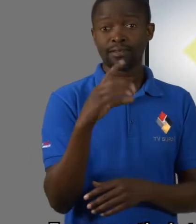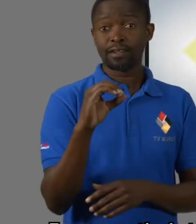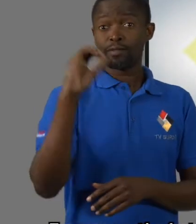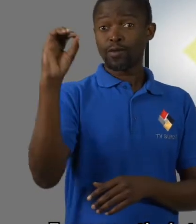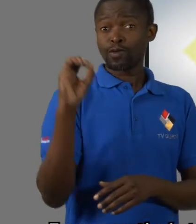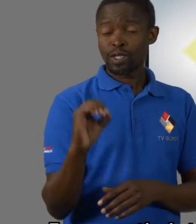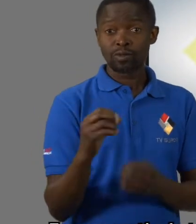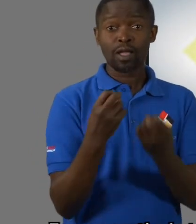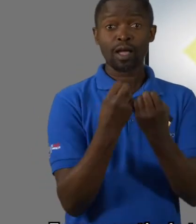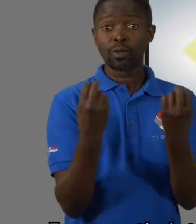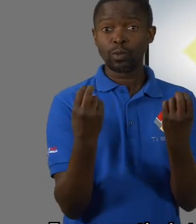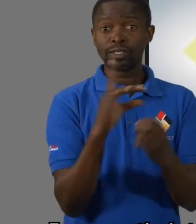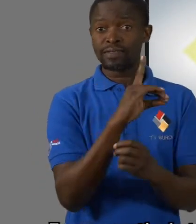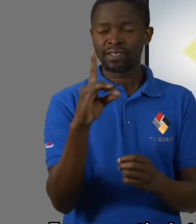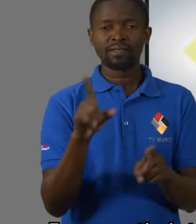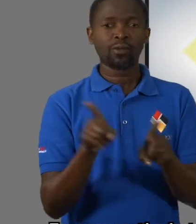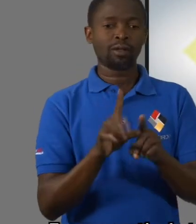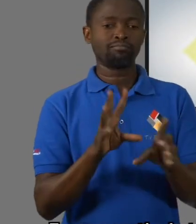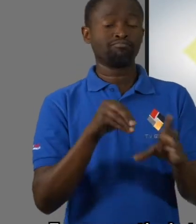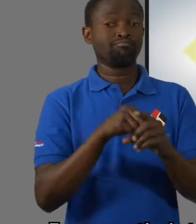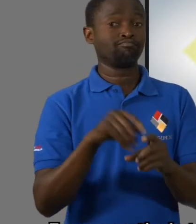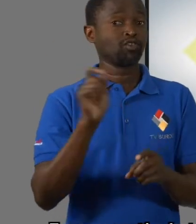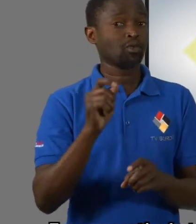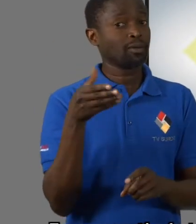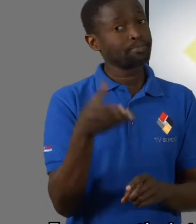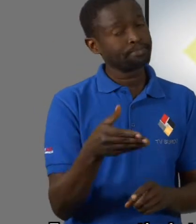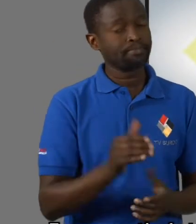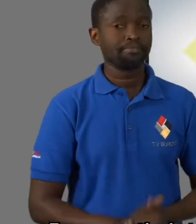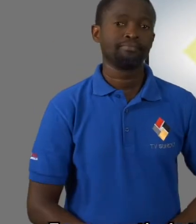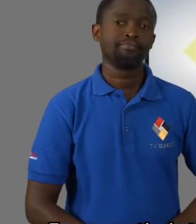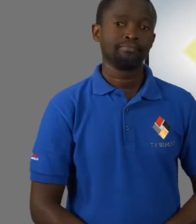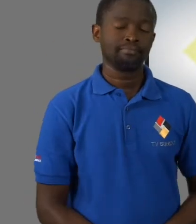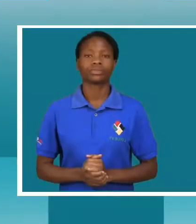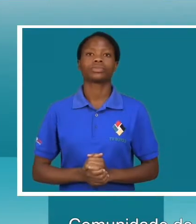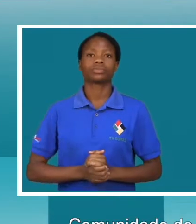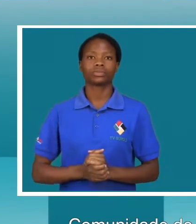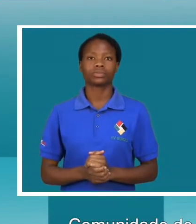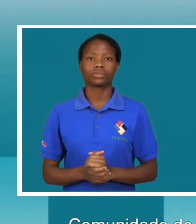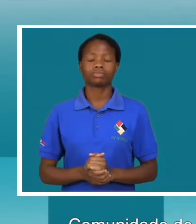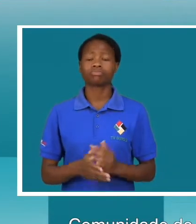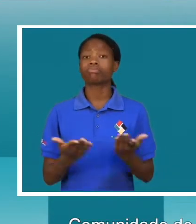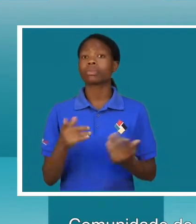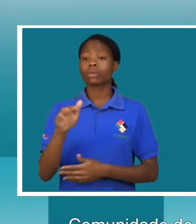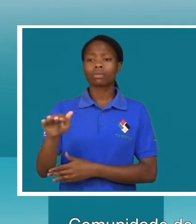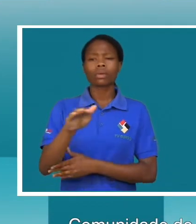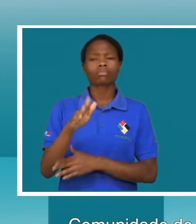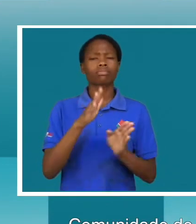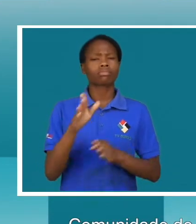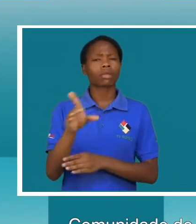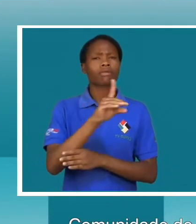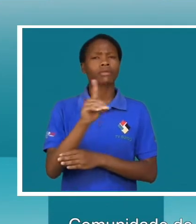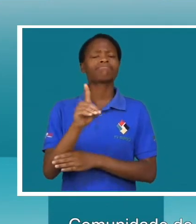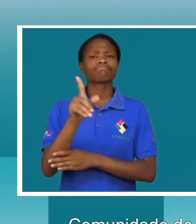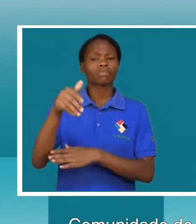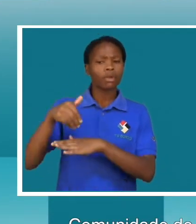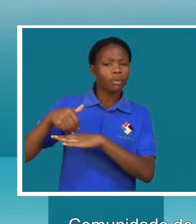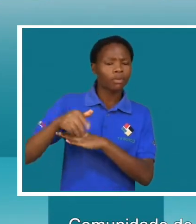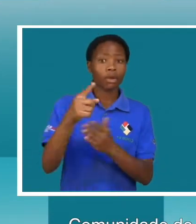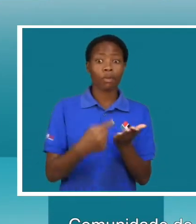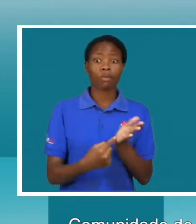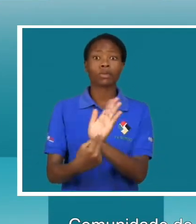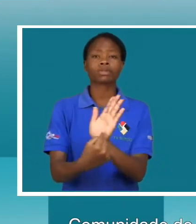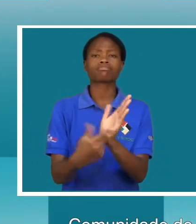apenas 10% do total dos alunos do Sistema Nacional de Ensino serem com deficiência. Comunidades de pessoas com deficiência